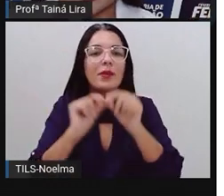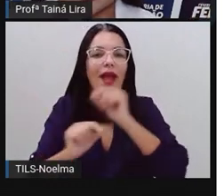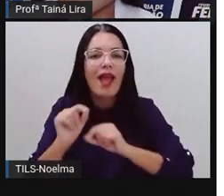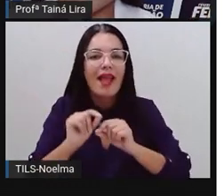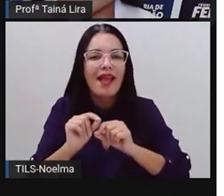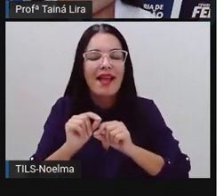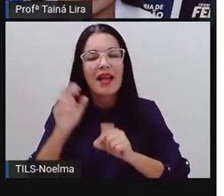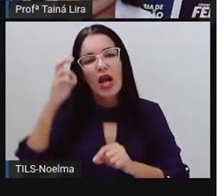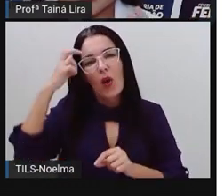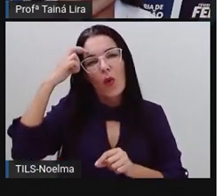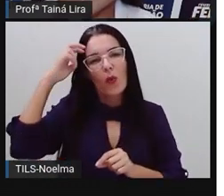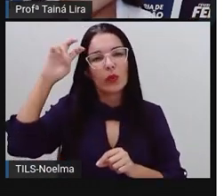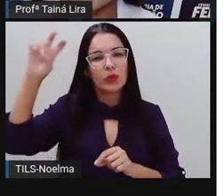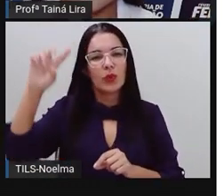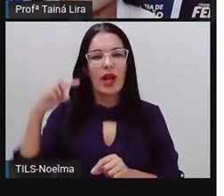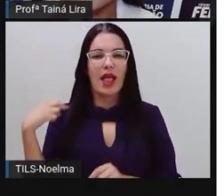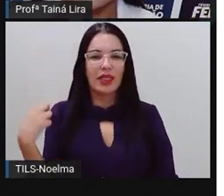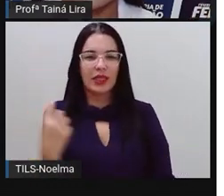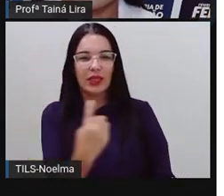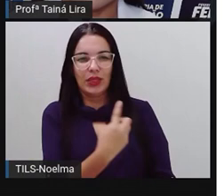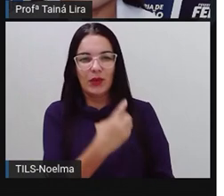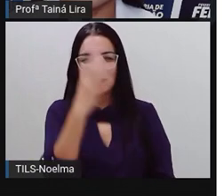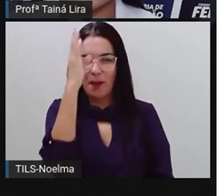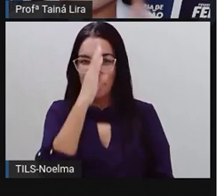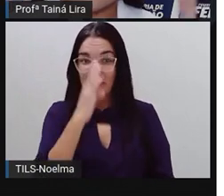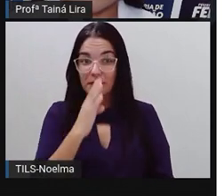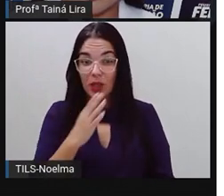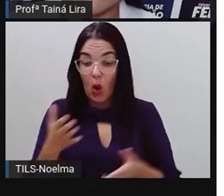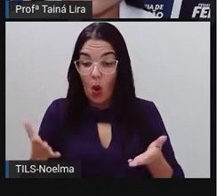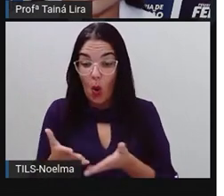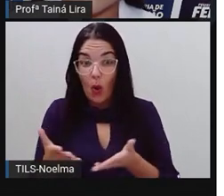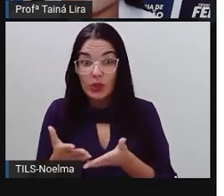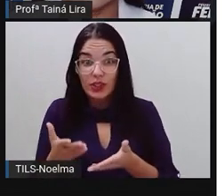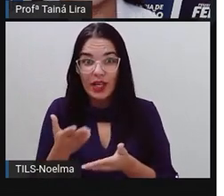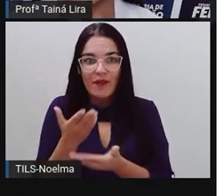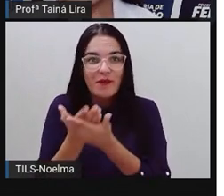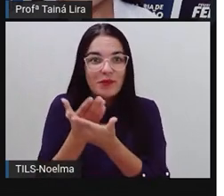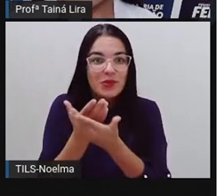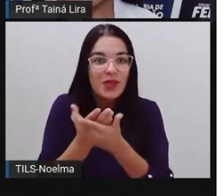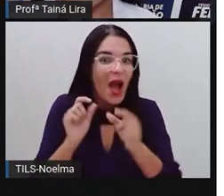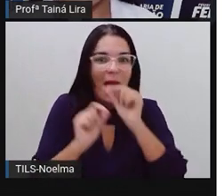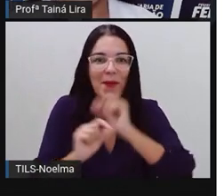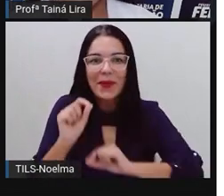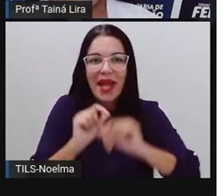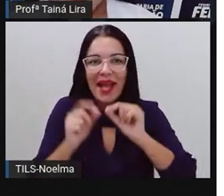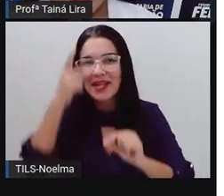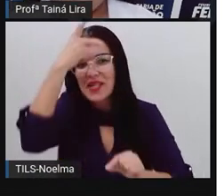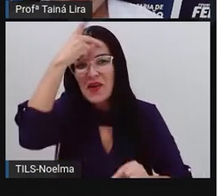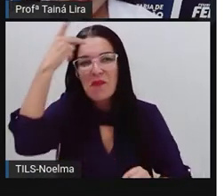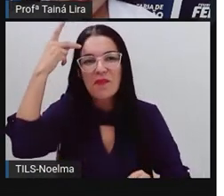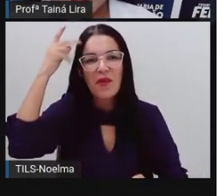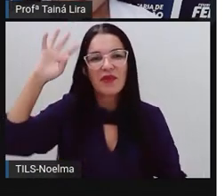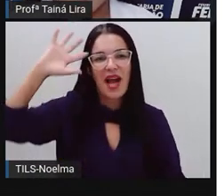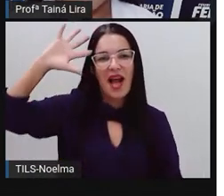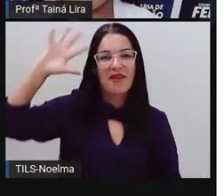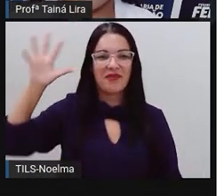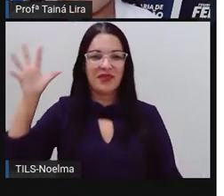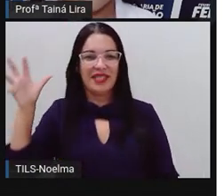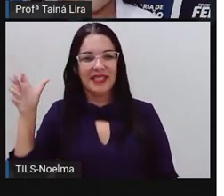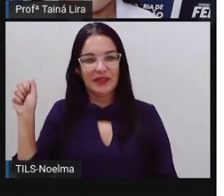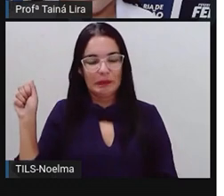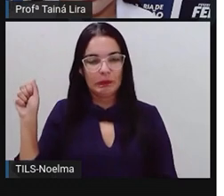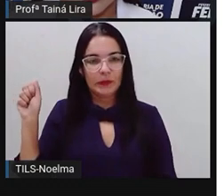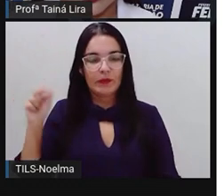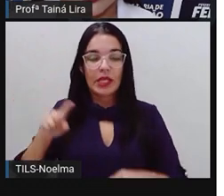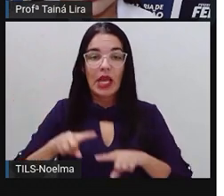hoje nós vamos trabalhar né um desses povos aí que é o um africano